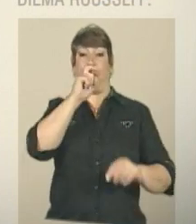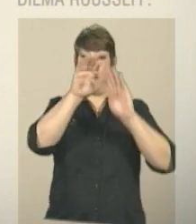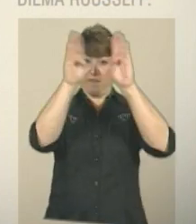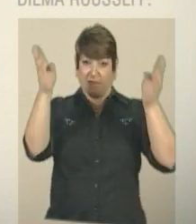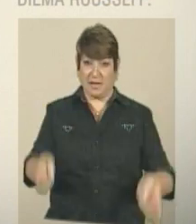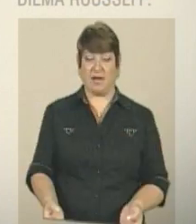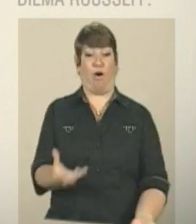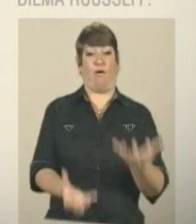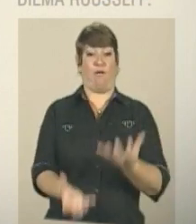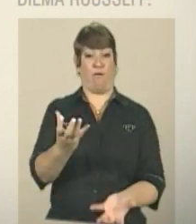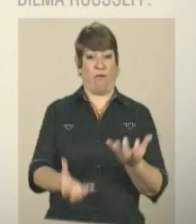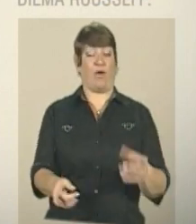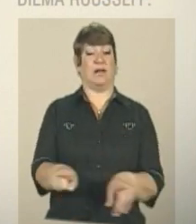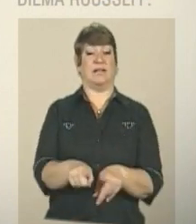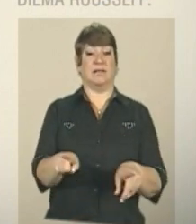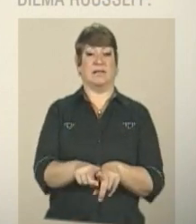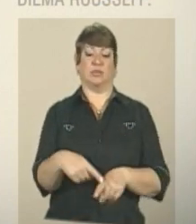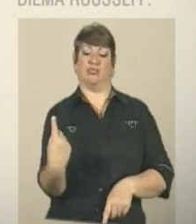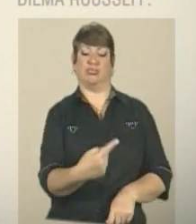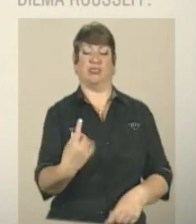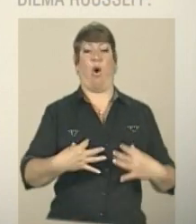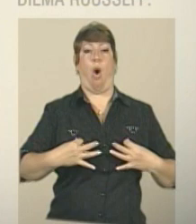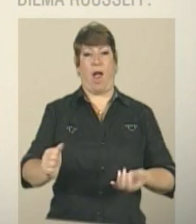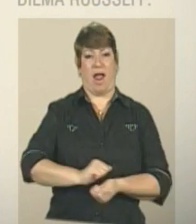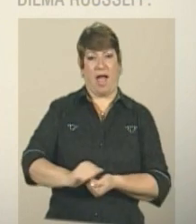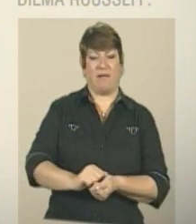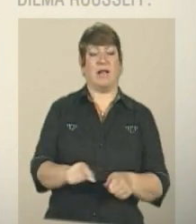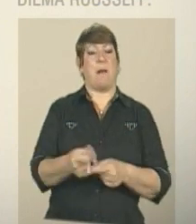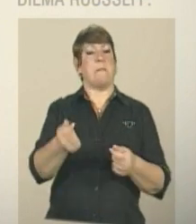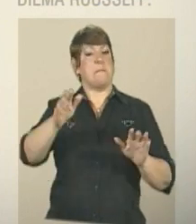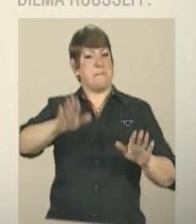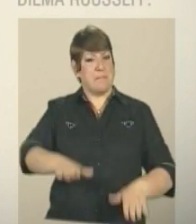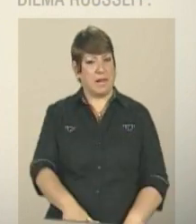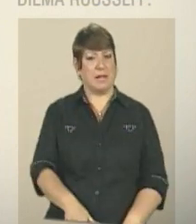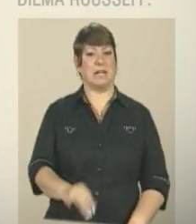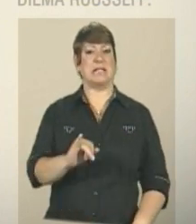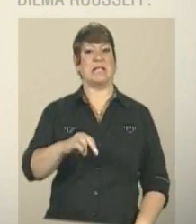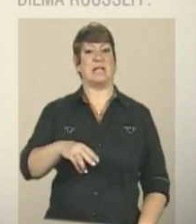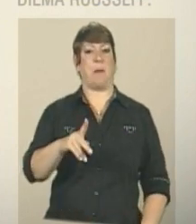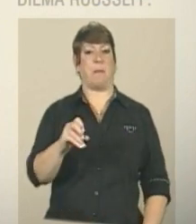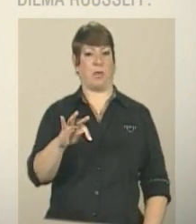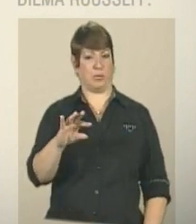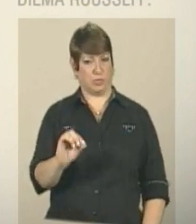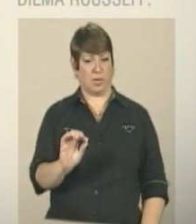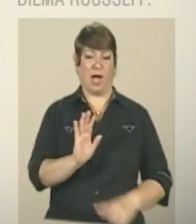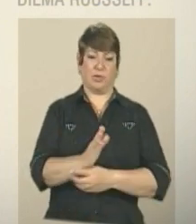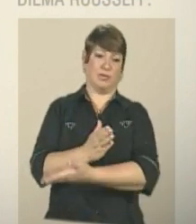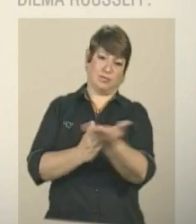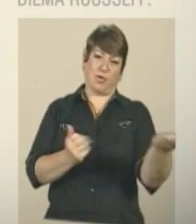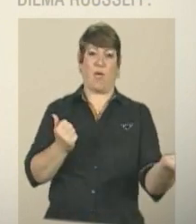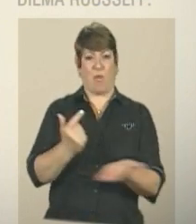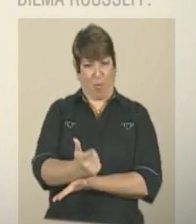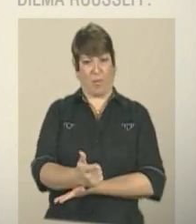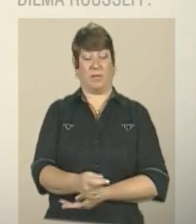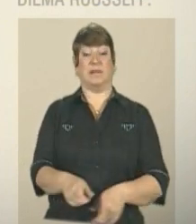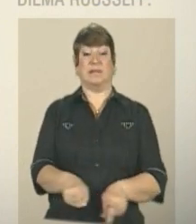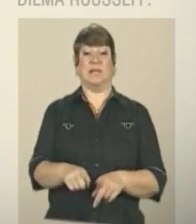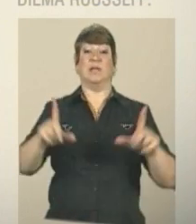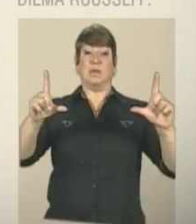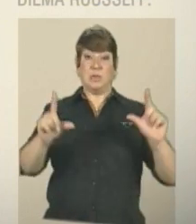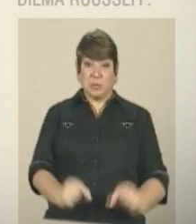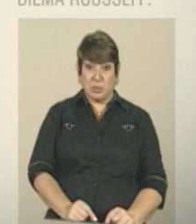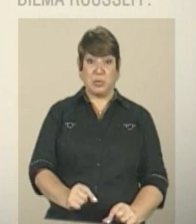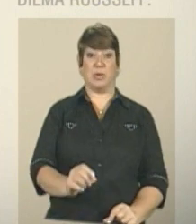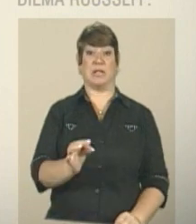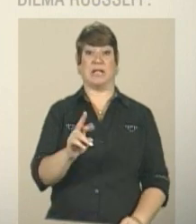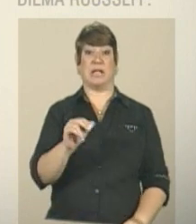fogões e máquinas de lavar para baratear os custos destes produtos. Também renovamos a redução de